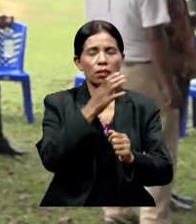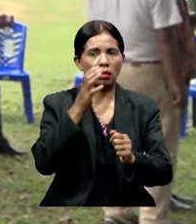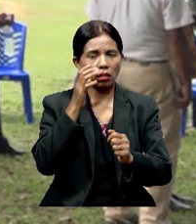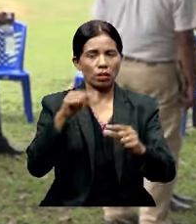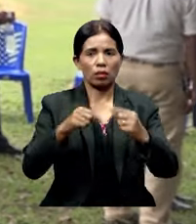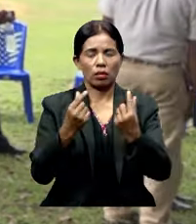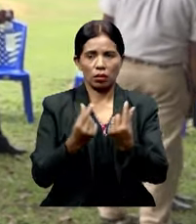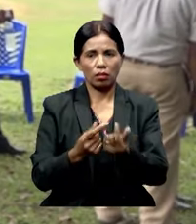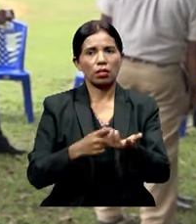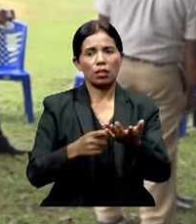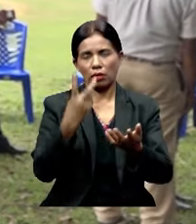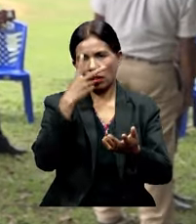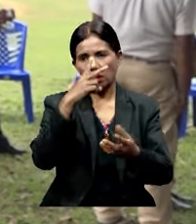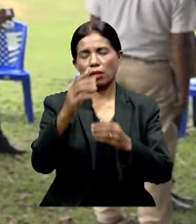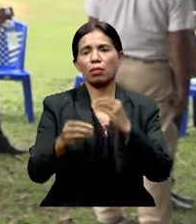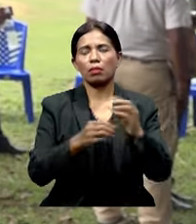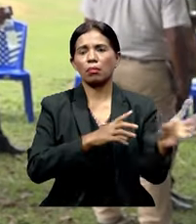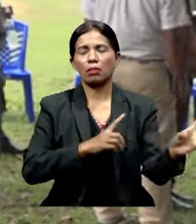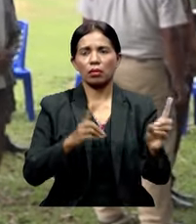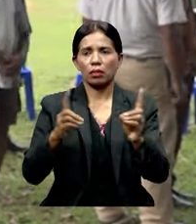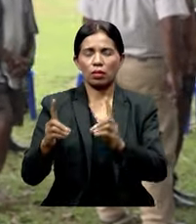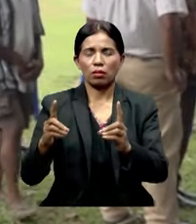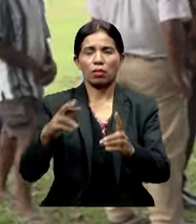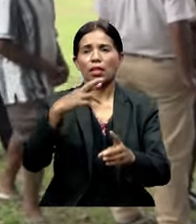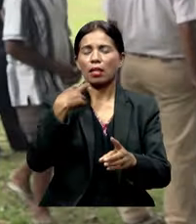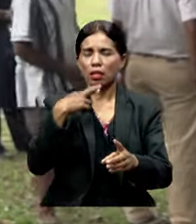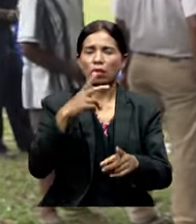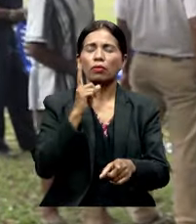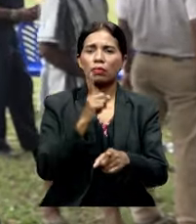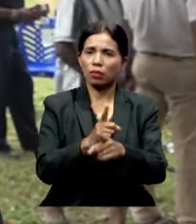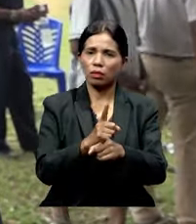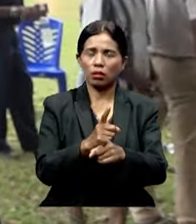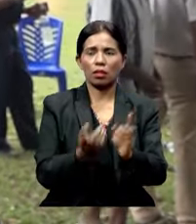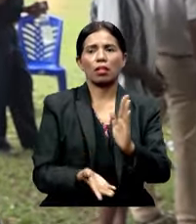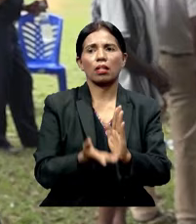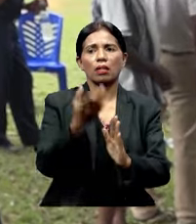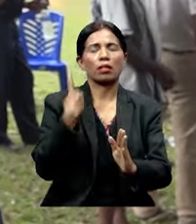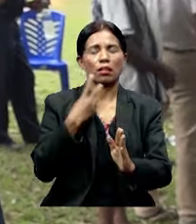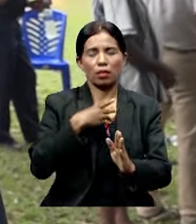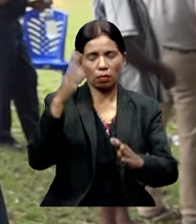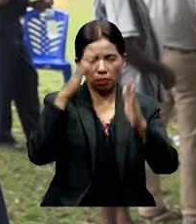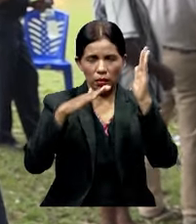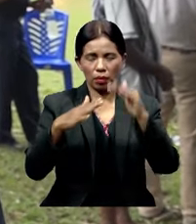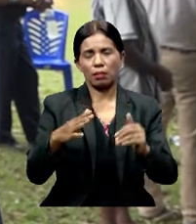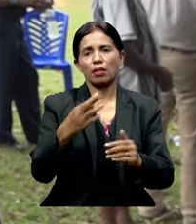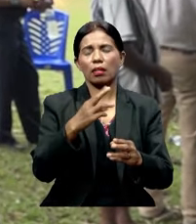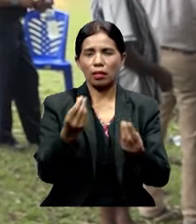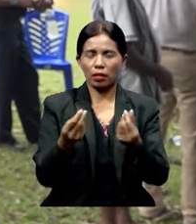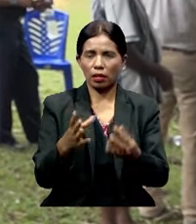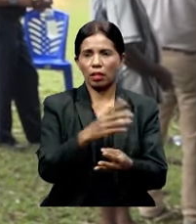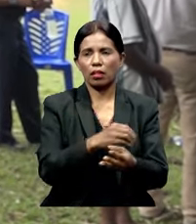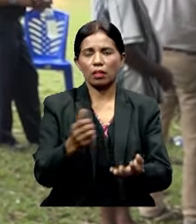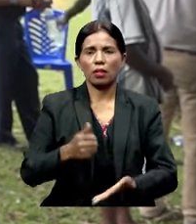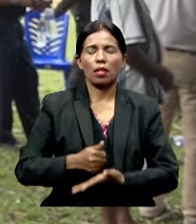teknisi agricultura atare tok para pois implementasaun fini lo los tambe ta hakara sa perusahaan rai larang it identifika no problema rai tratamento